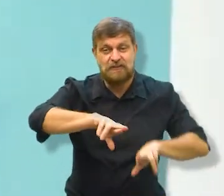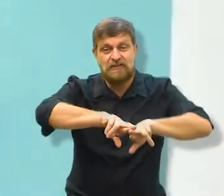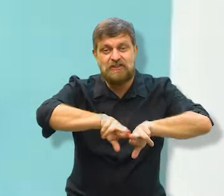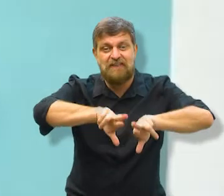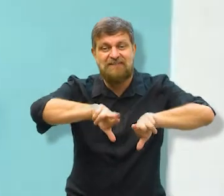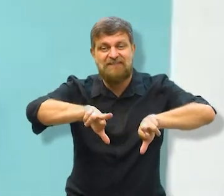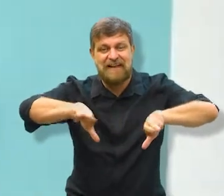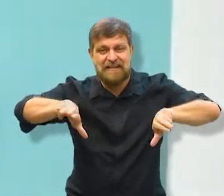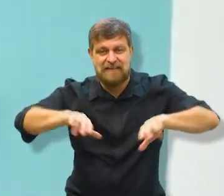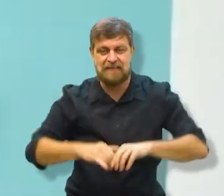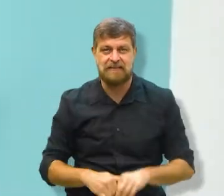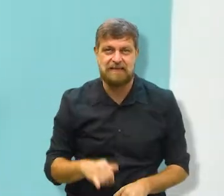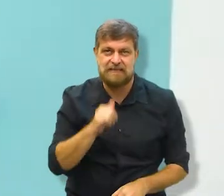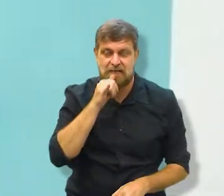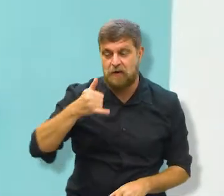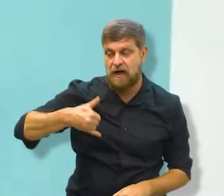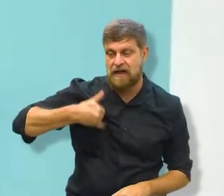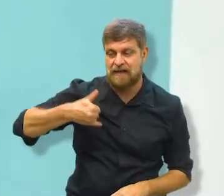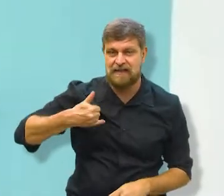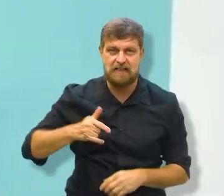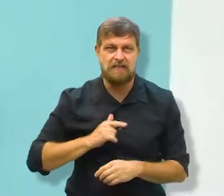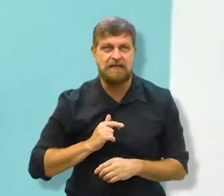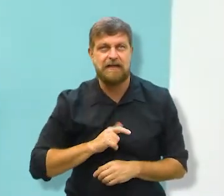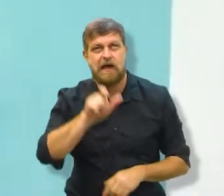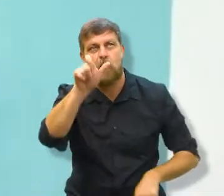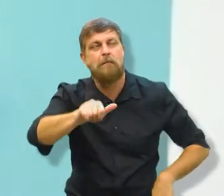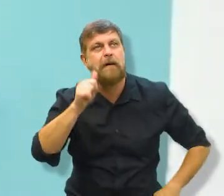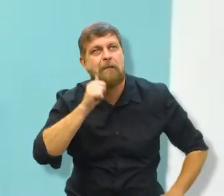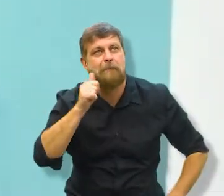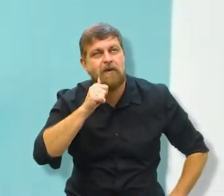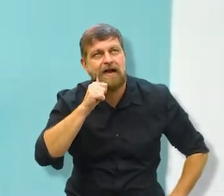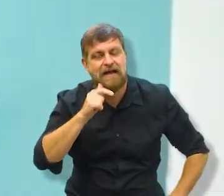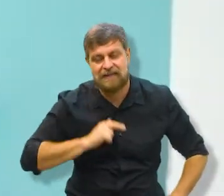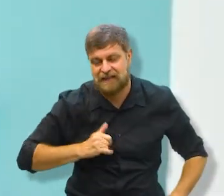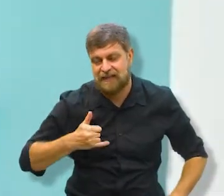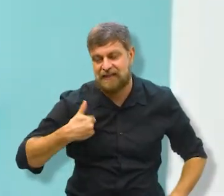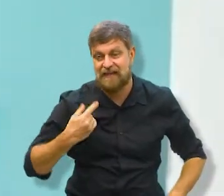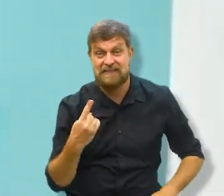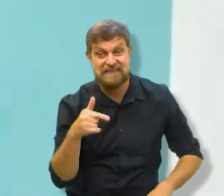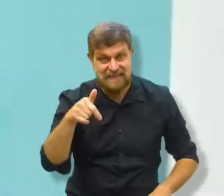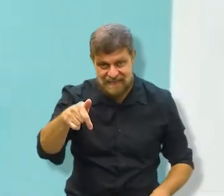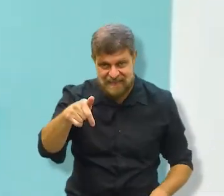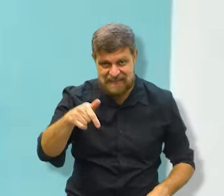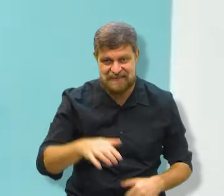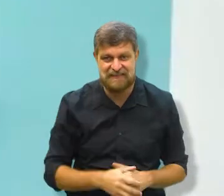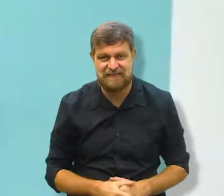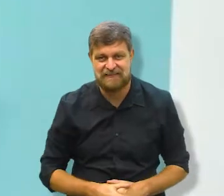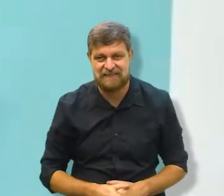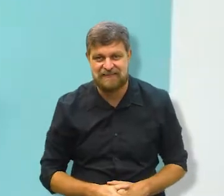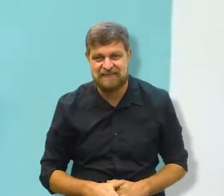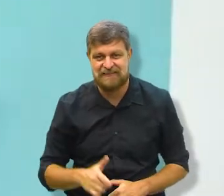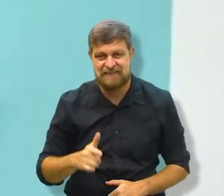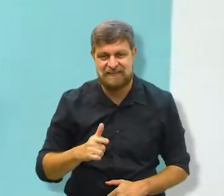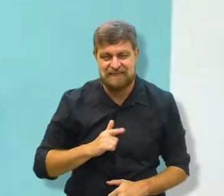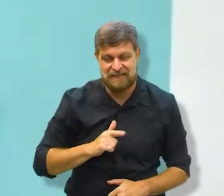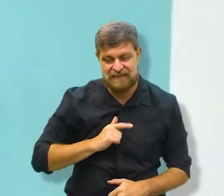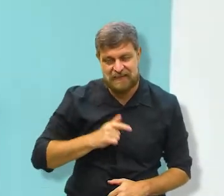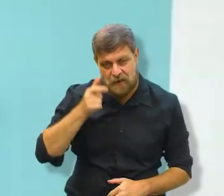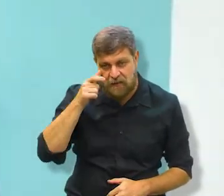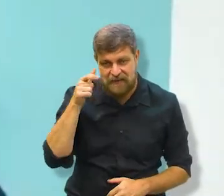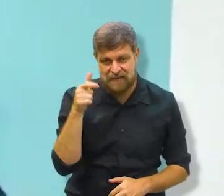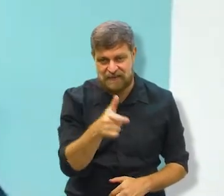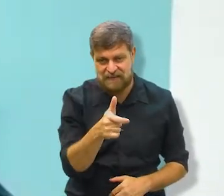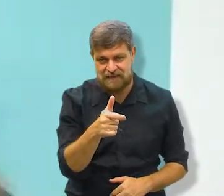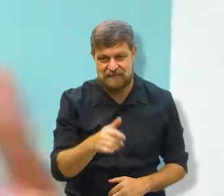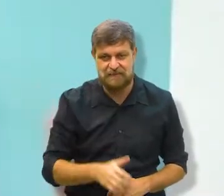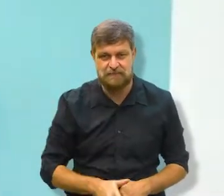assim, de idade, por exemplo. Tem uma escritora aqui que tem 17 anos, né? E muito interessante